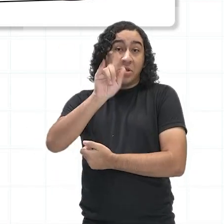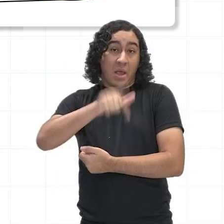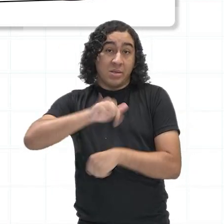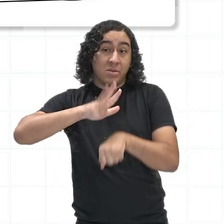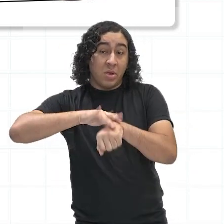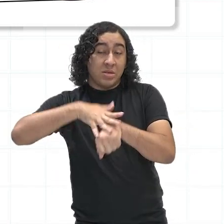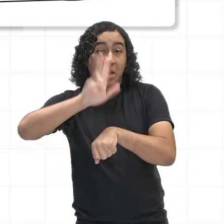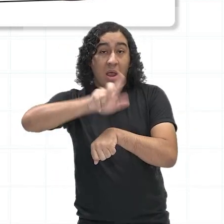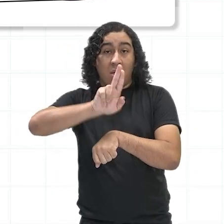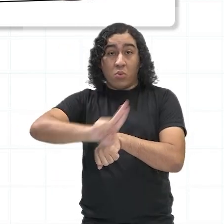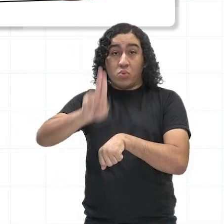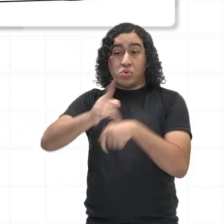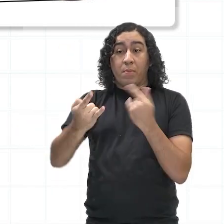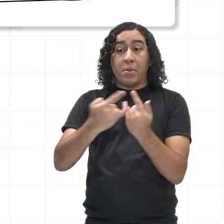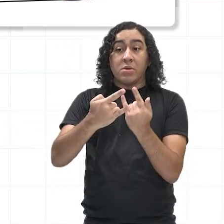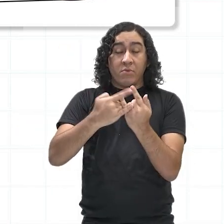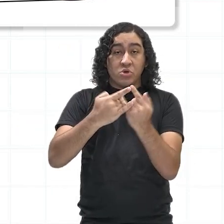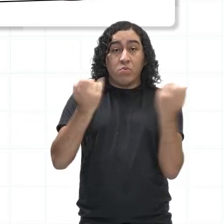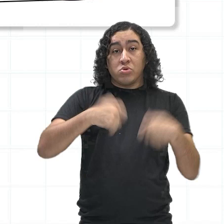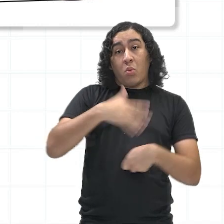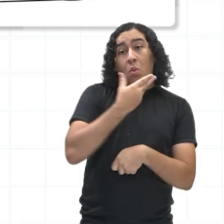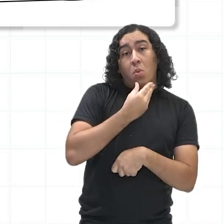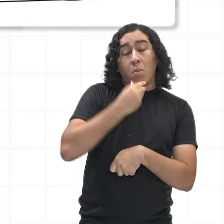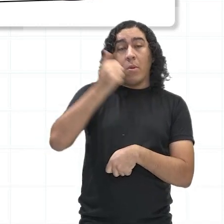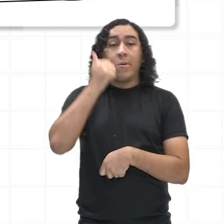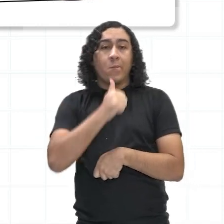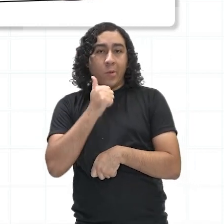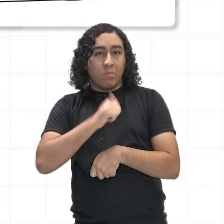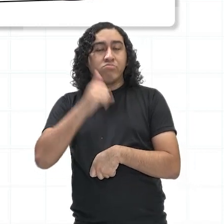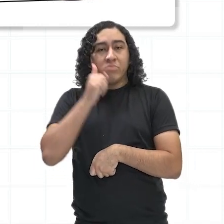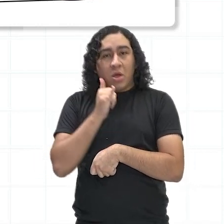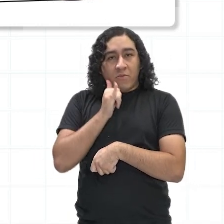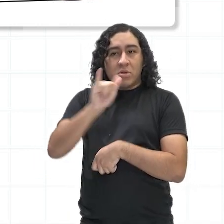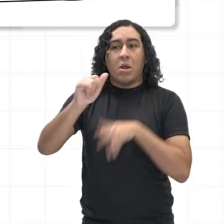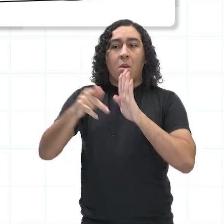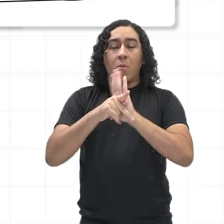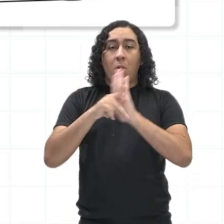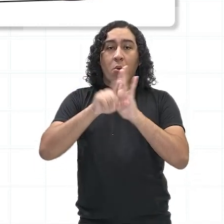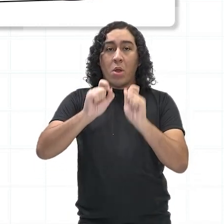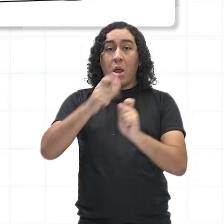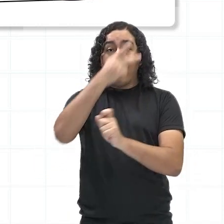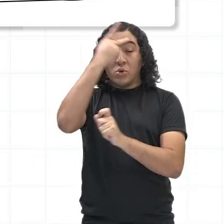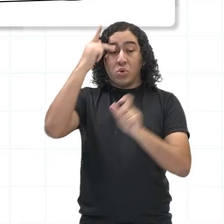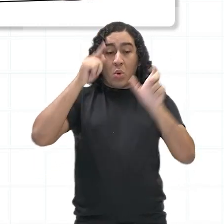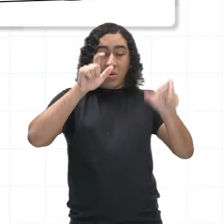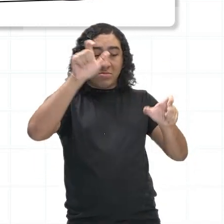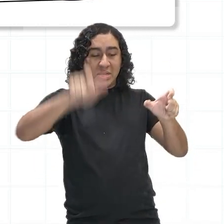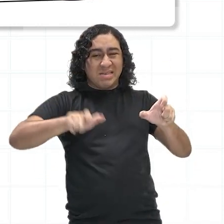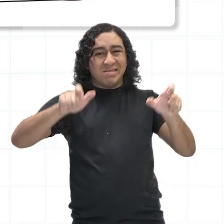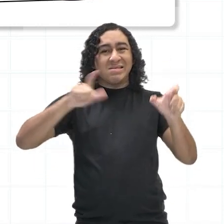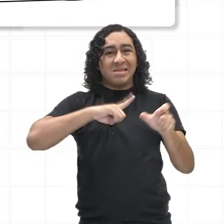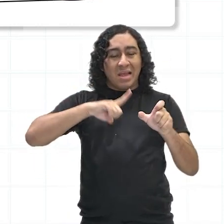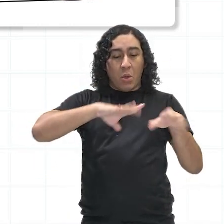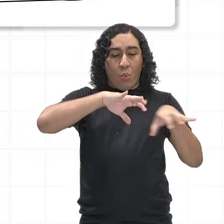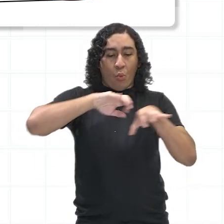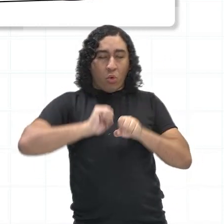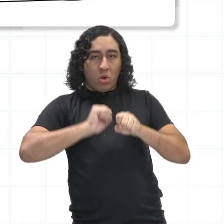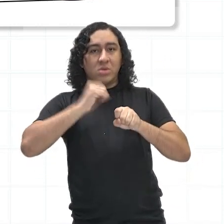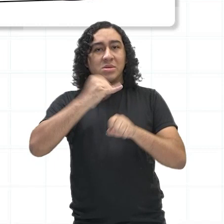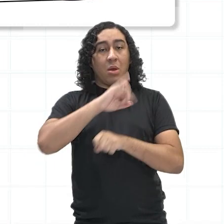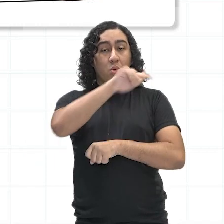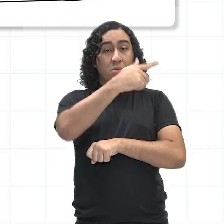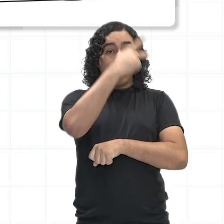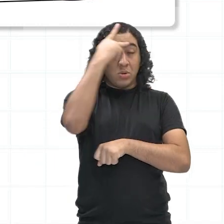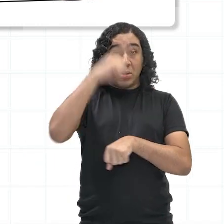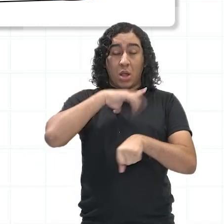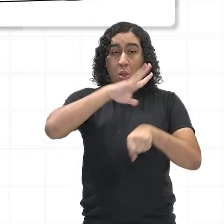uso do preservativo, seja o masculino ou o feminino, para evitar, né, com que um parceiro contamine o outro caso um esteja infectado.